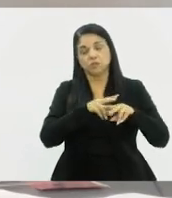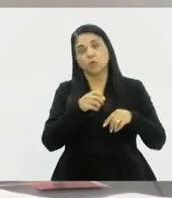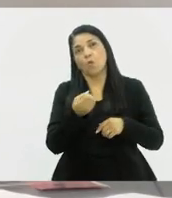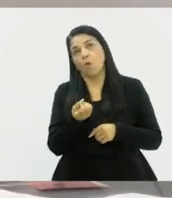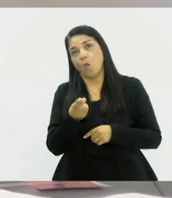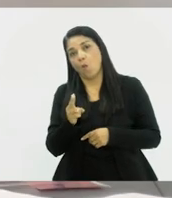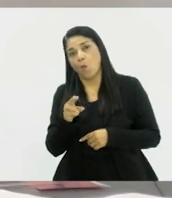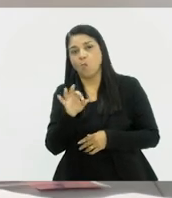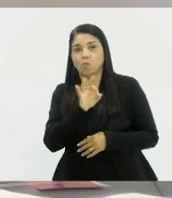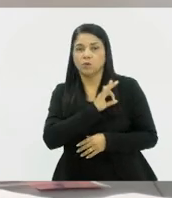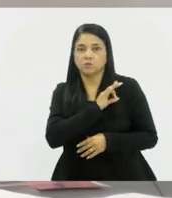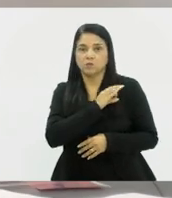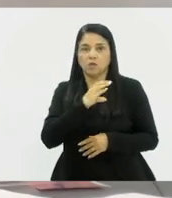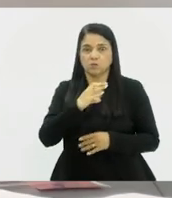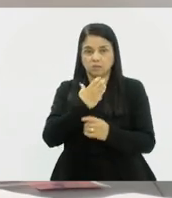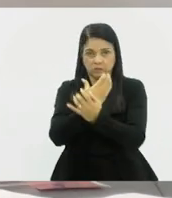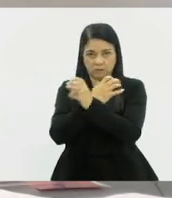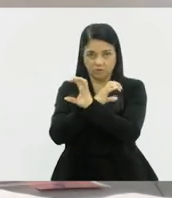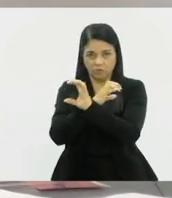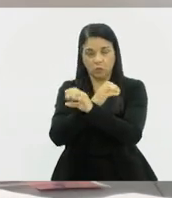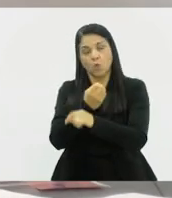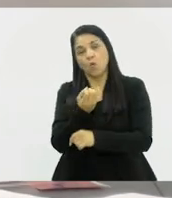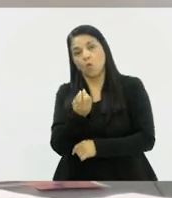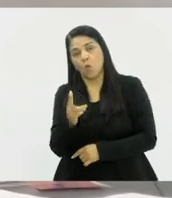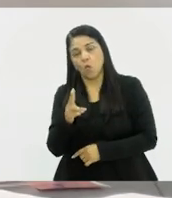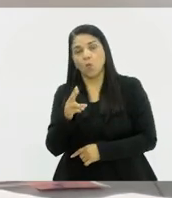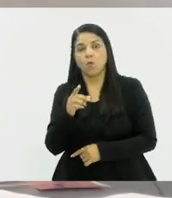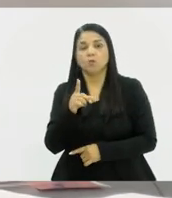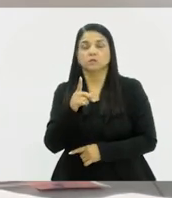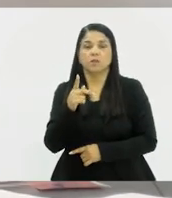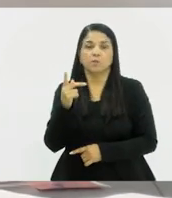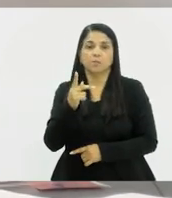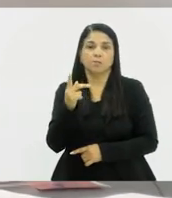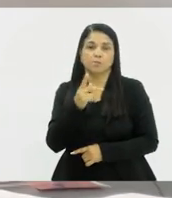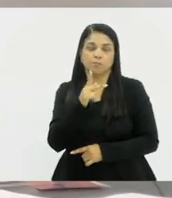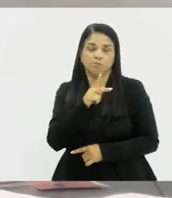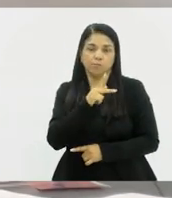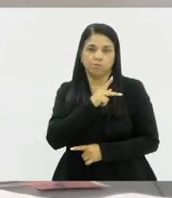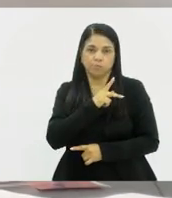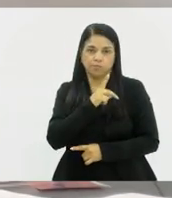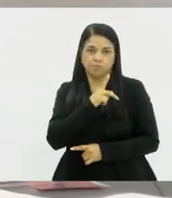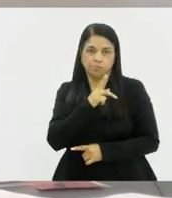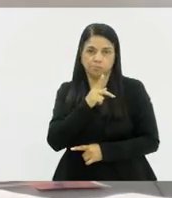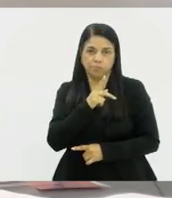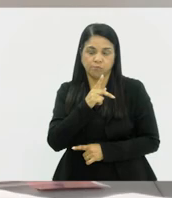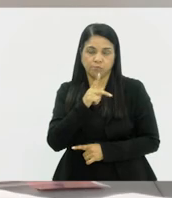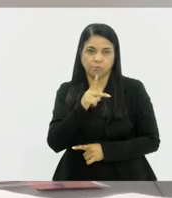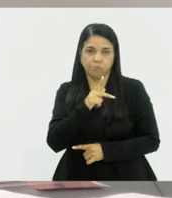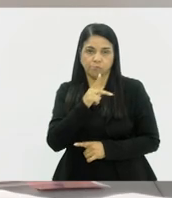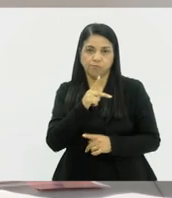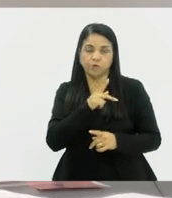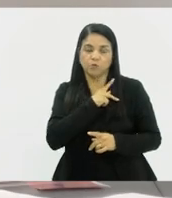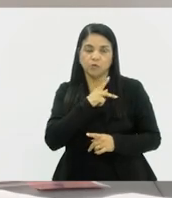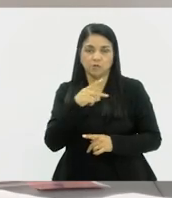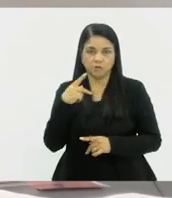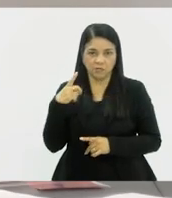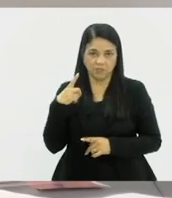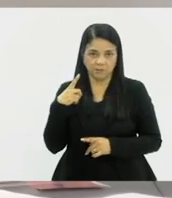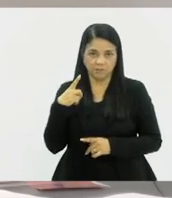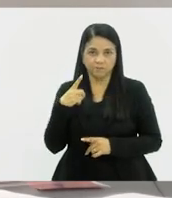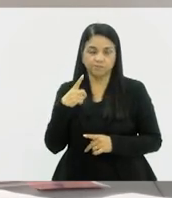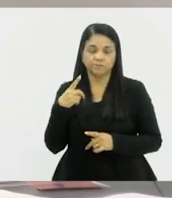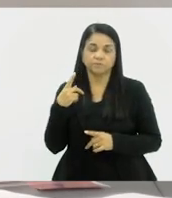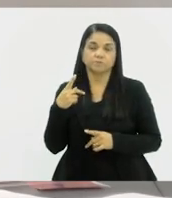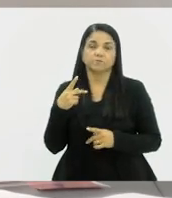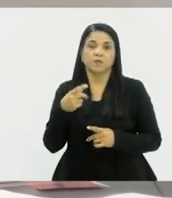encaminha da procuradoria do juiz definir Olha esse sujeito é criminoso esse sujeito